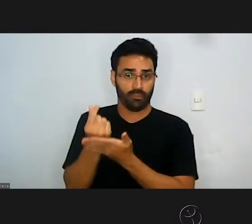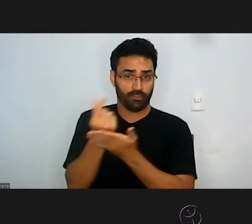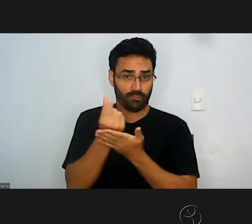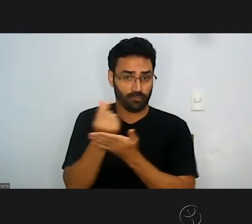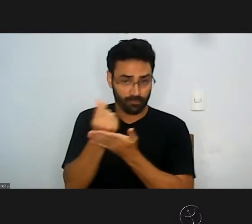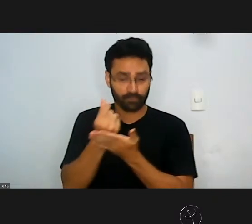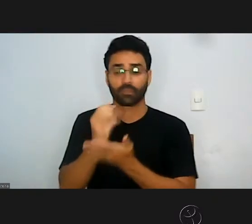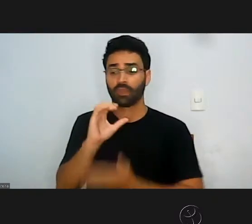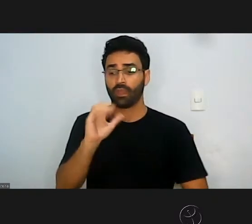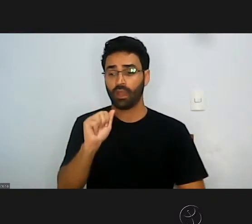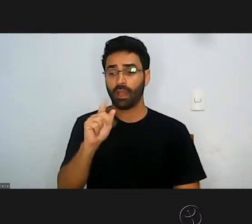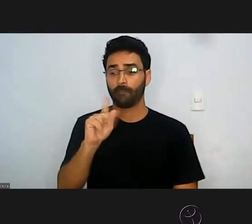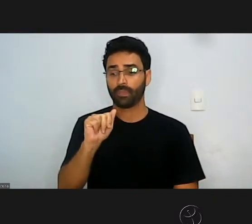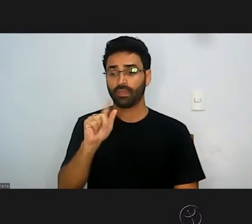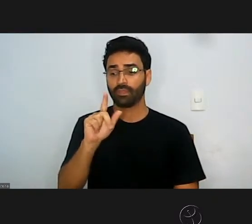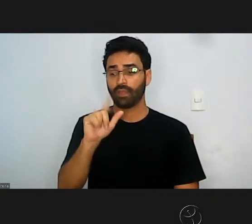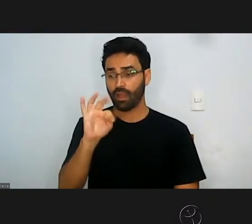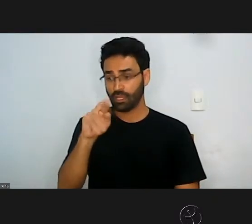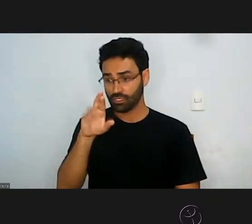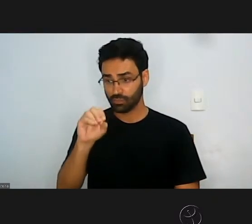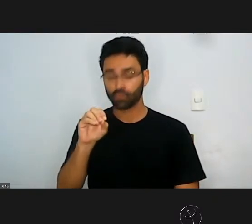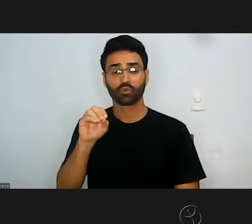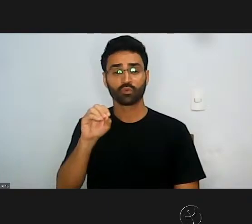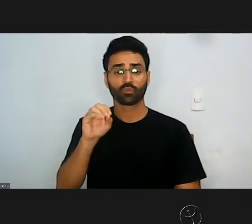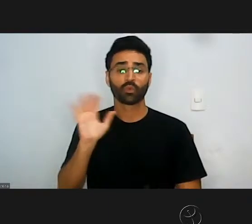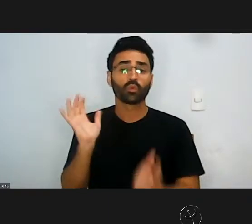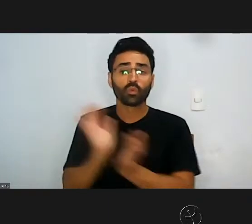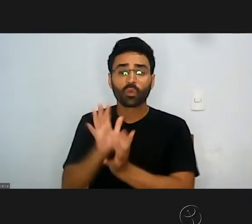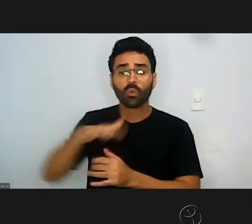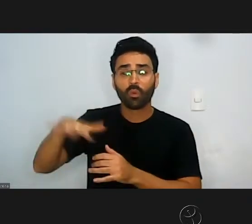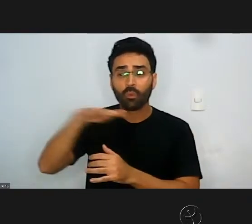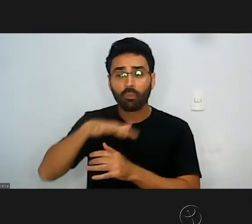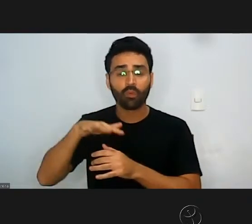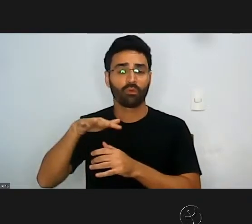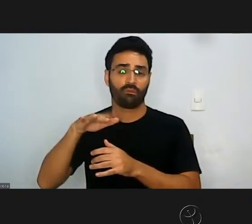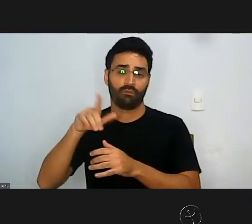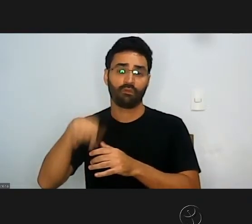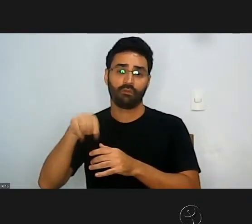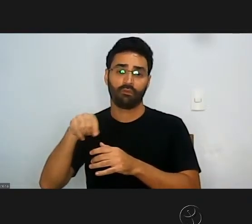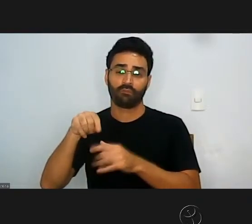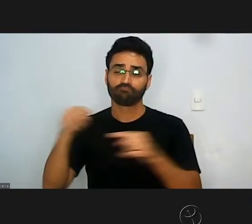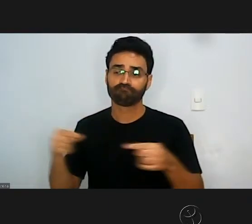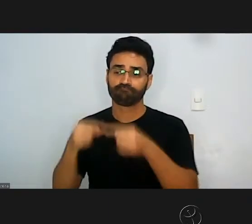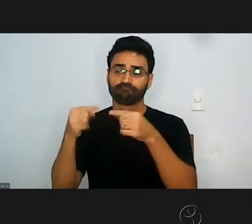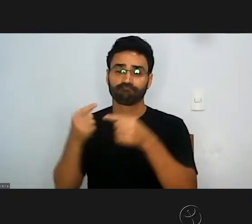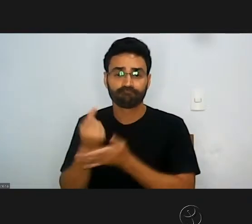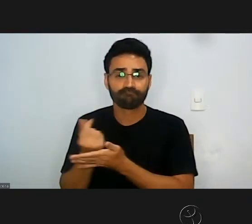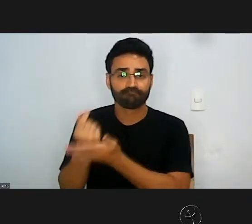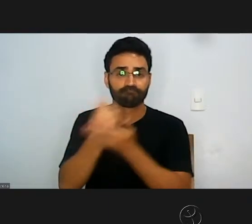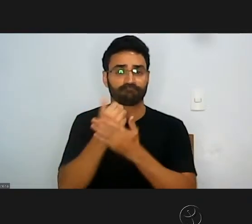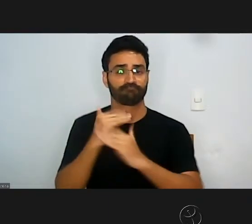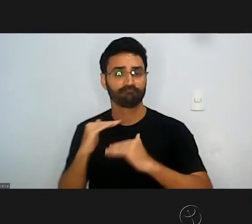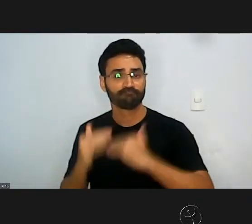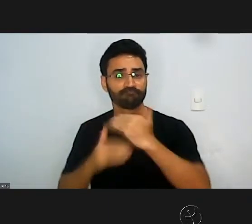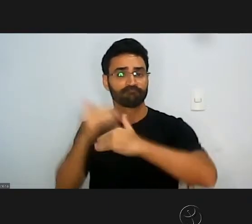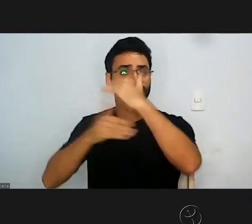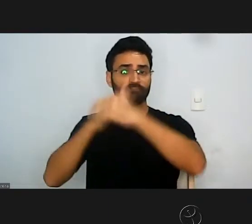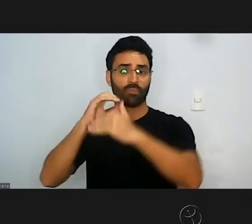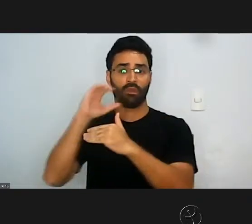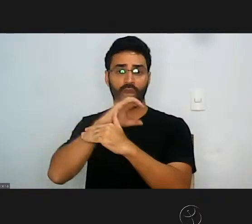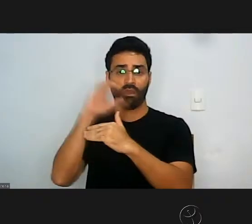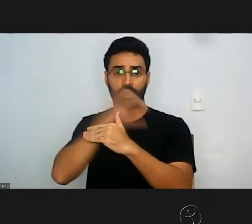é chamado pelos economistas da Idade de Ouro do capitalismo. O crescimento foi exponencialmente